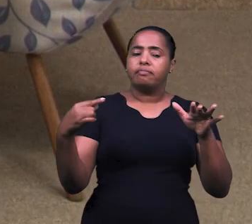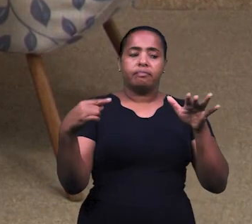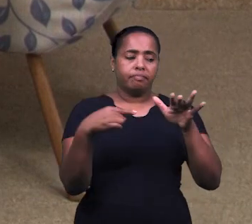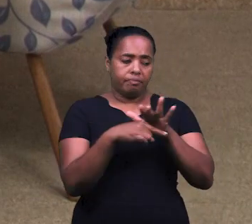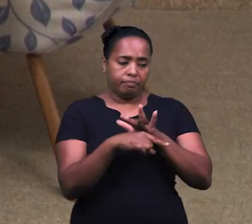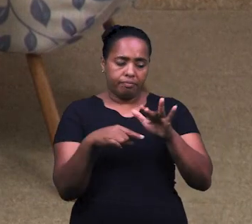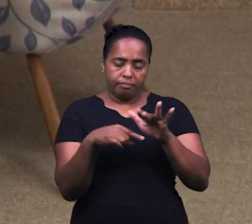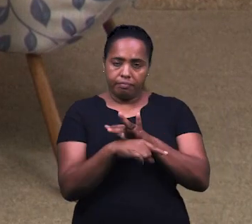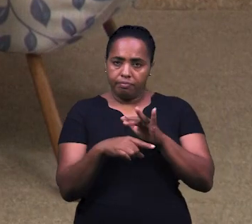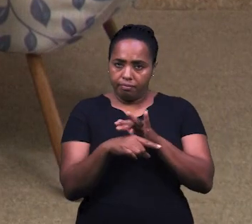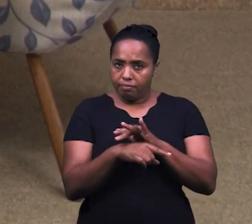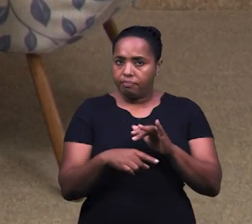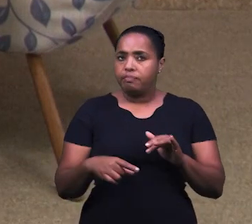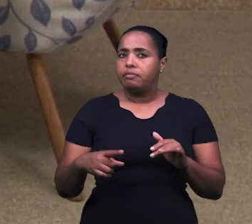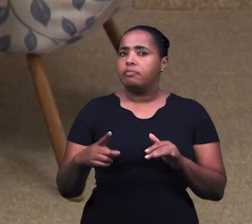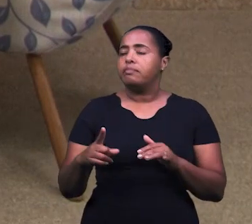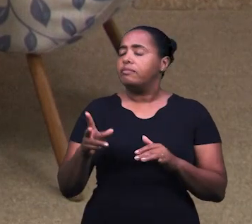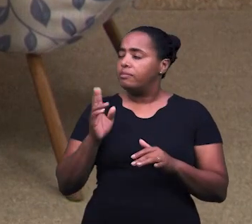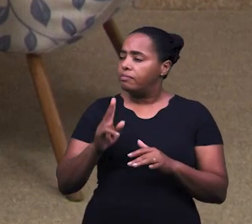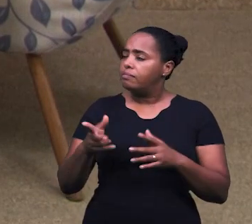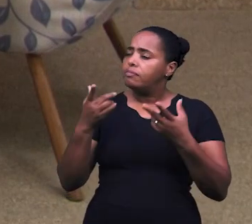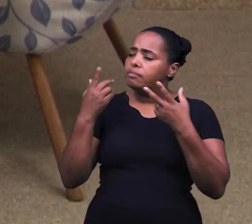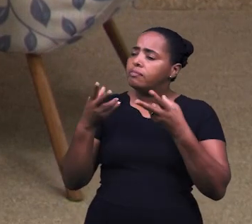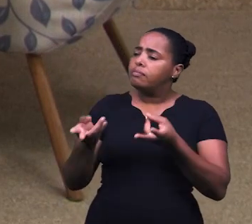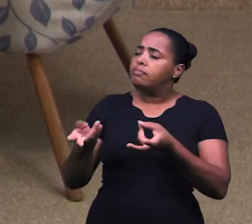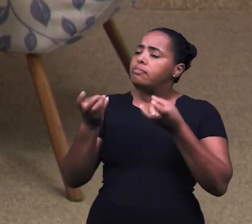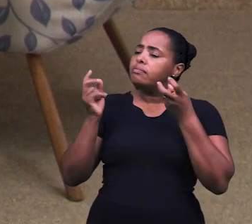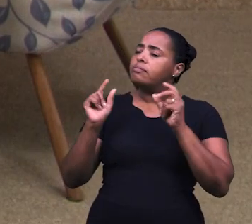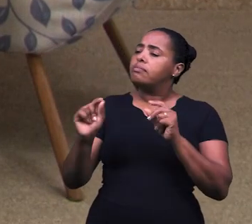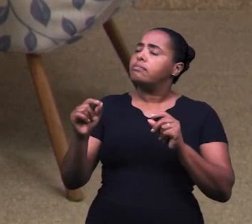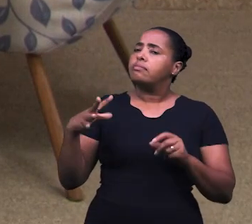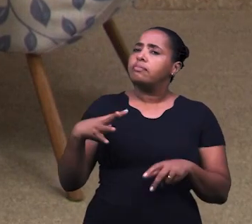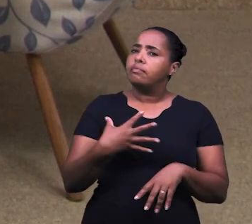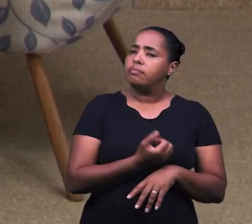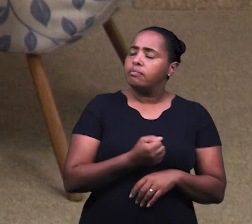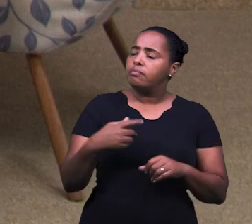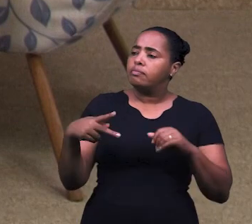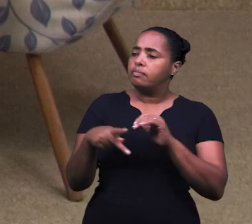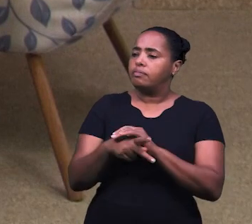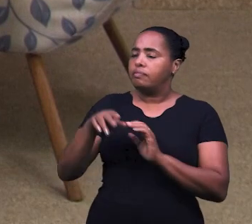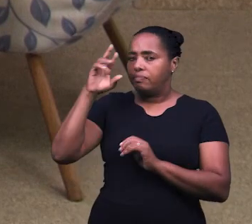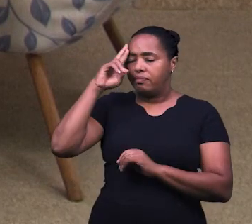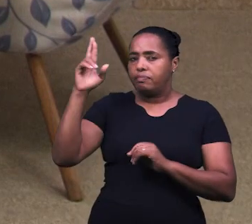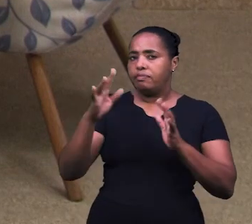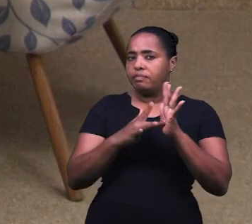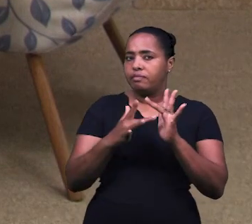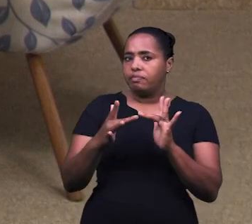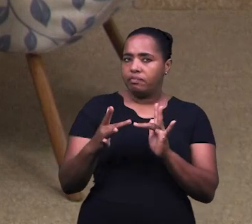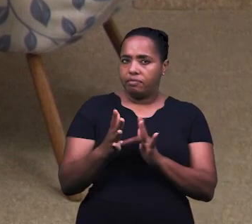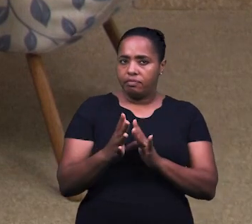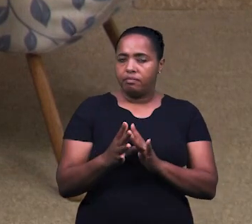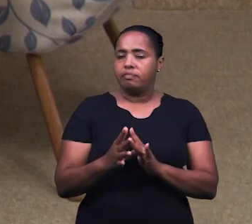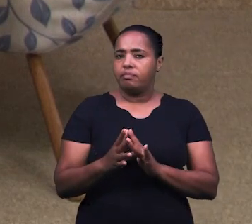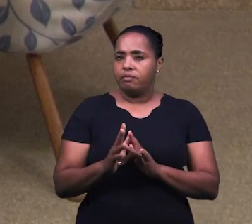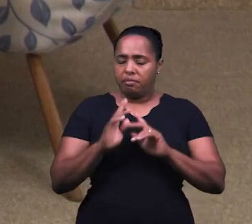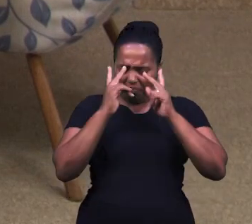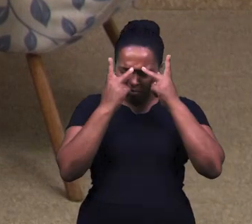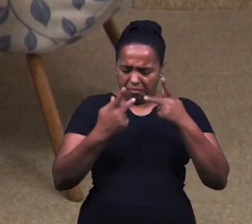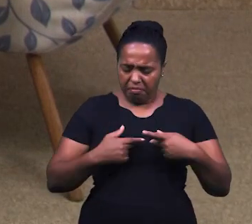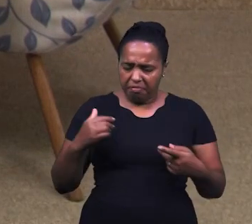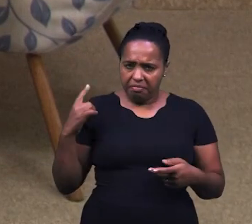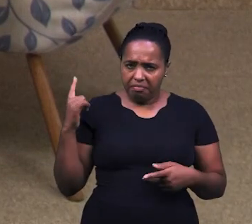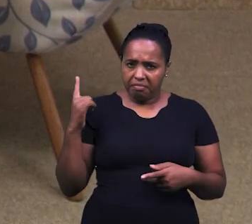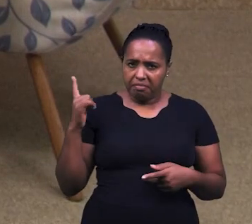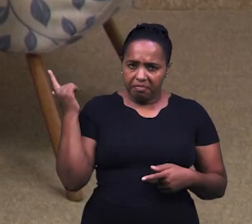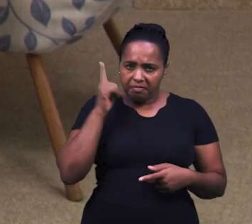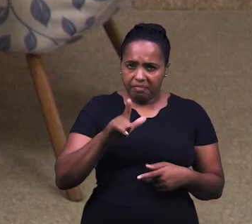essas perguntas, algo que a gente sempre observa, a salvação, ela vem de Jesus. O homem não tem como